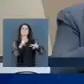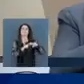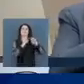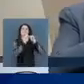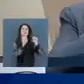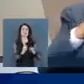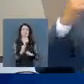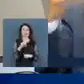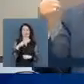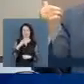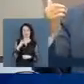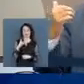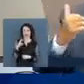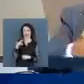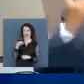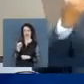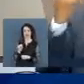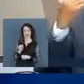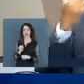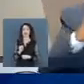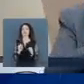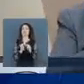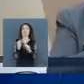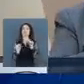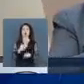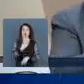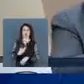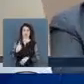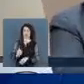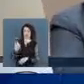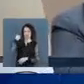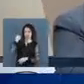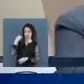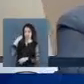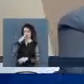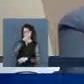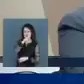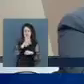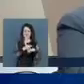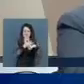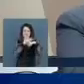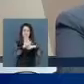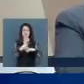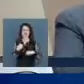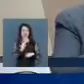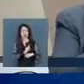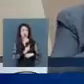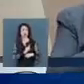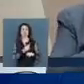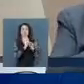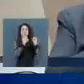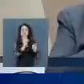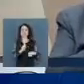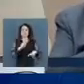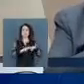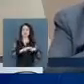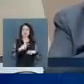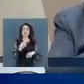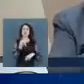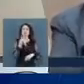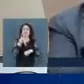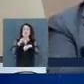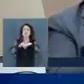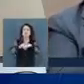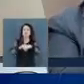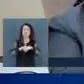fez com que o governo anterior, o governo Bolsonaro, premiasse o nosso sistema penitenciário 2 vezes, tanto por